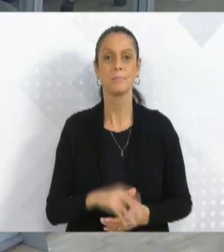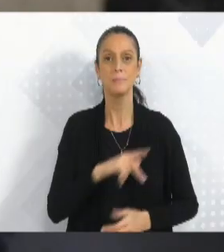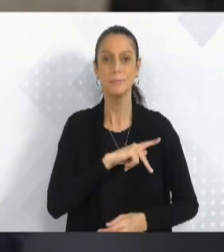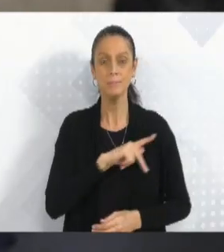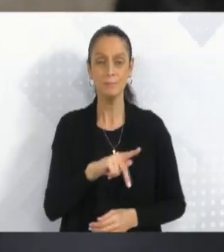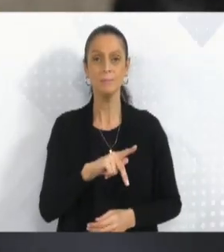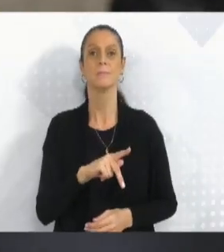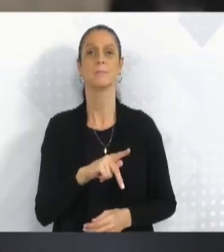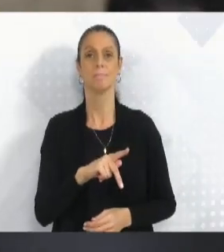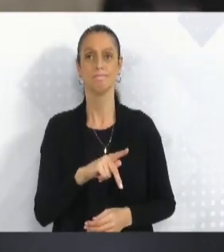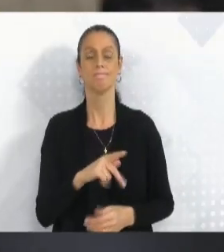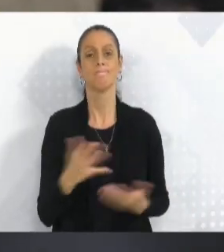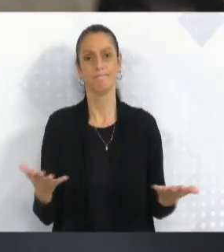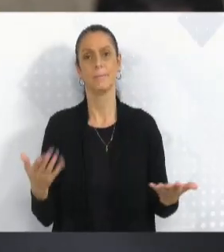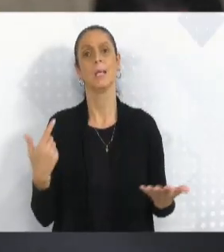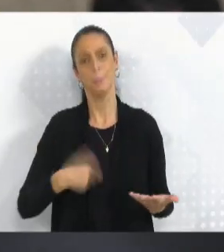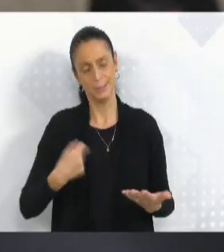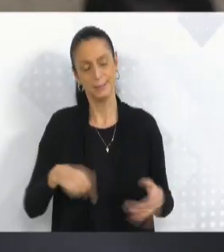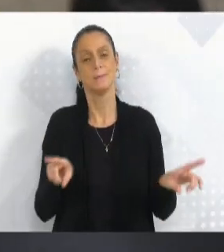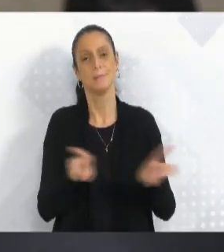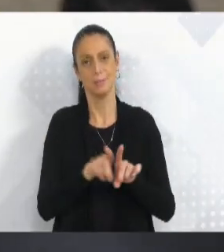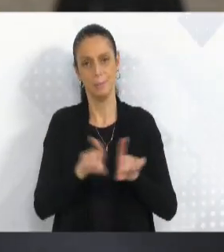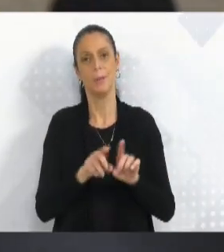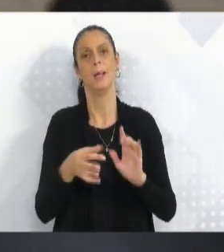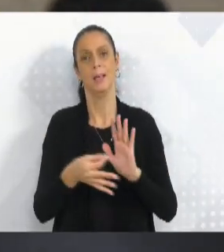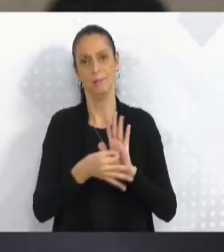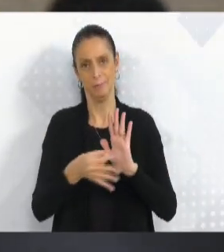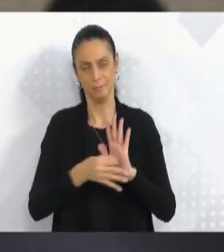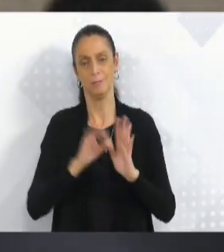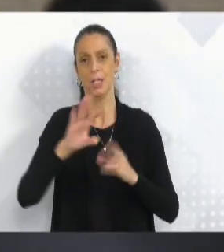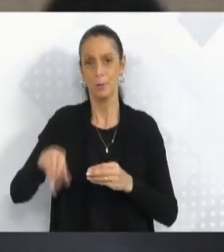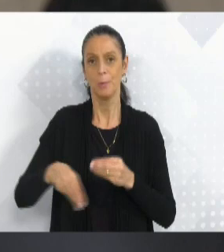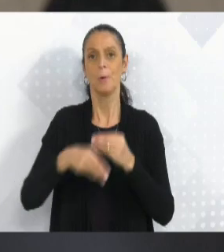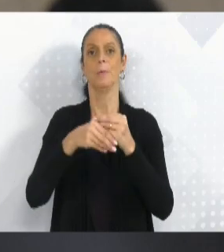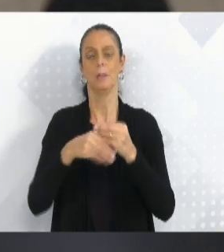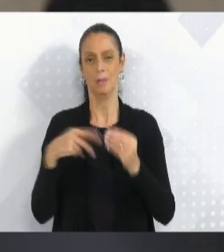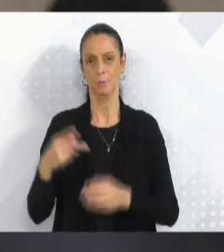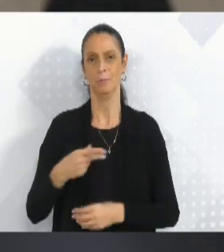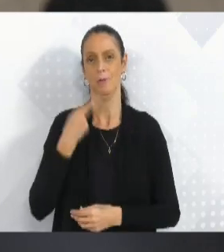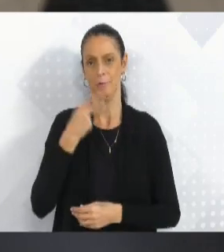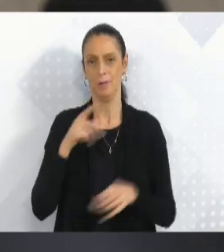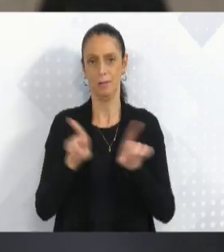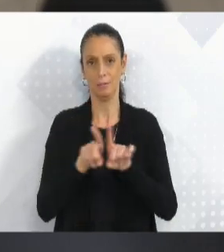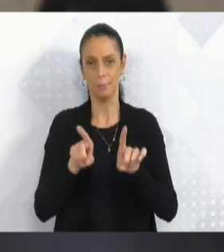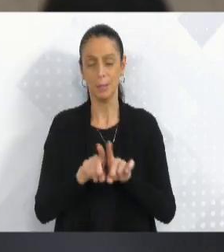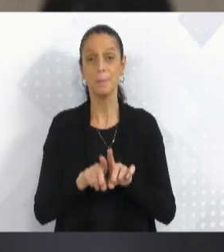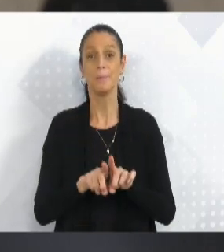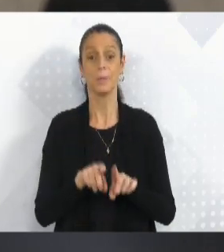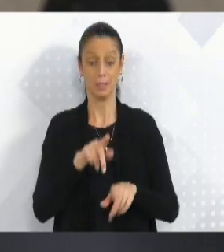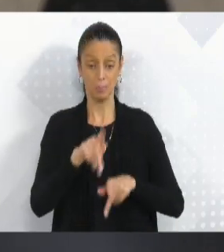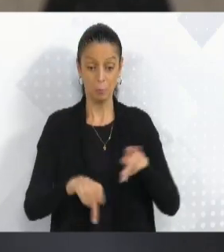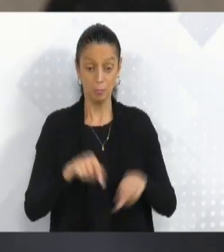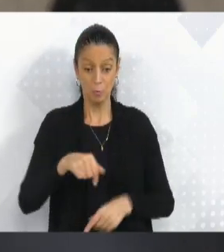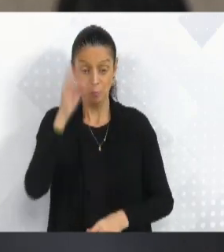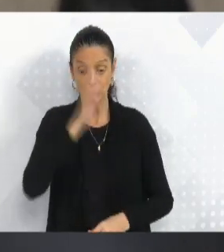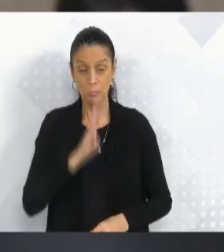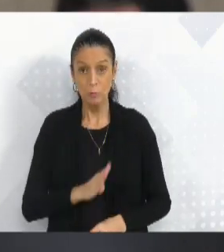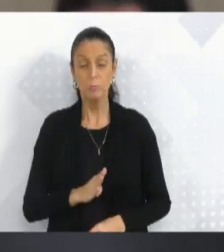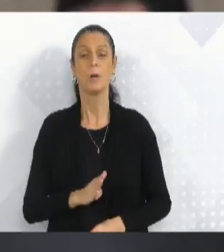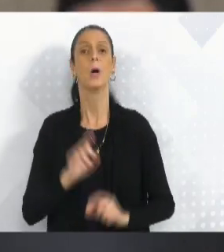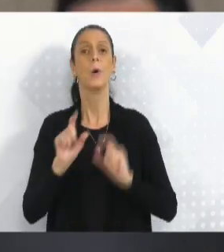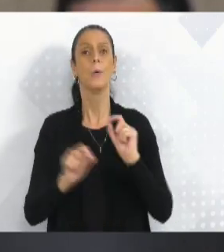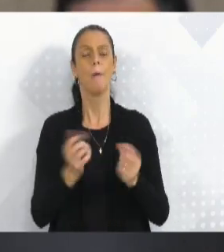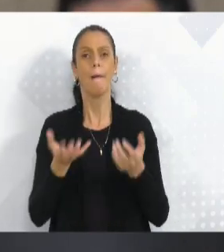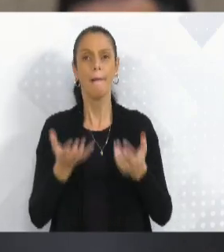eu não podia me furtar aqui de complementar essa fala e dizer que a população brasileira ela quer